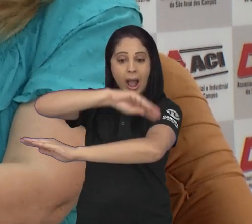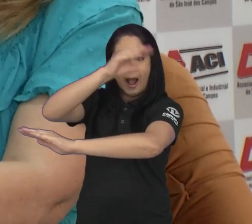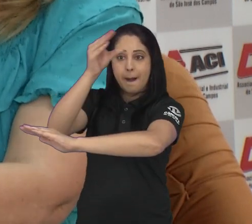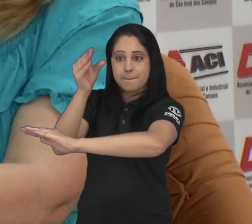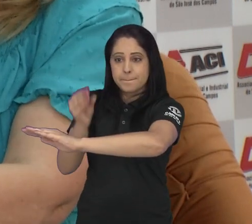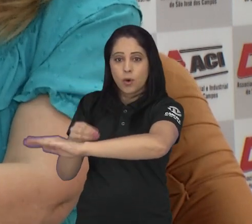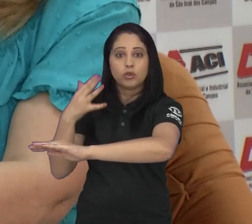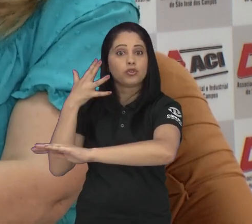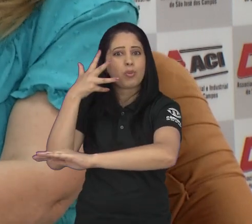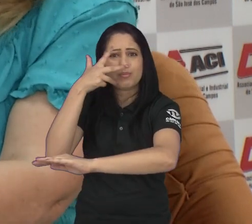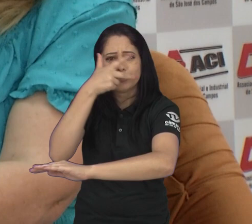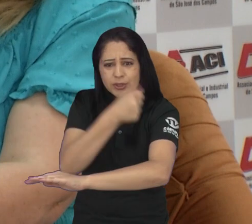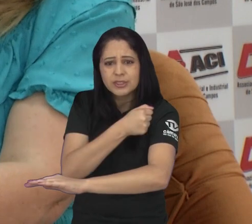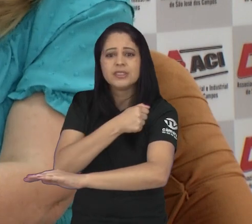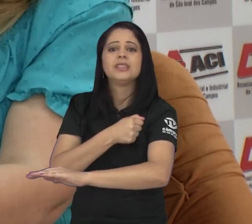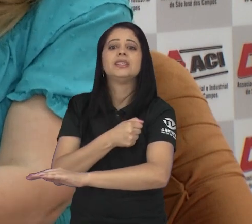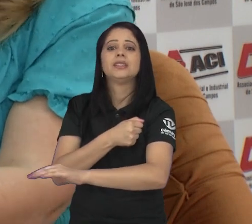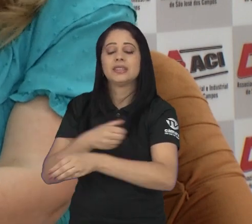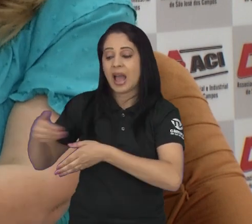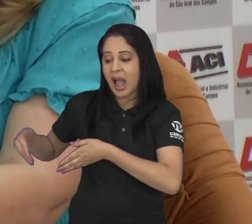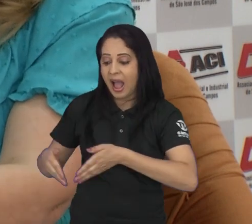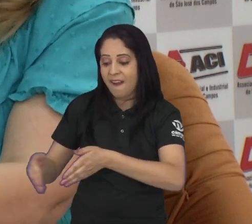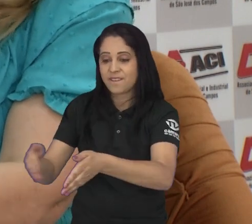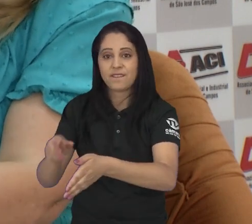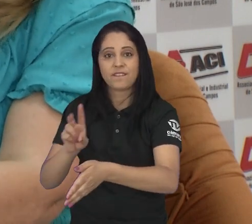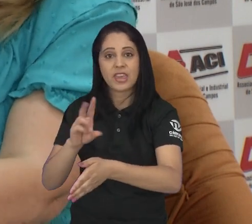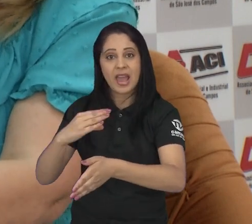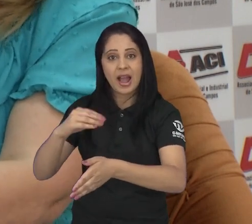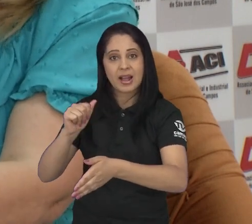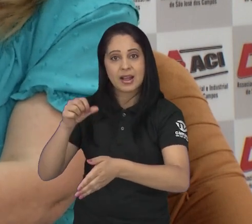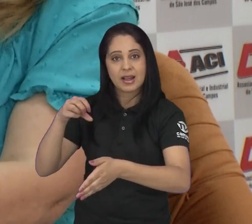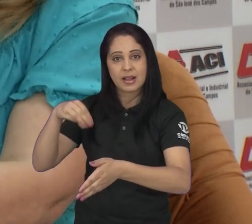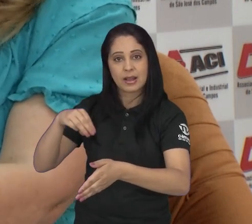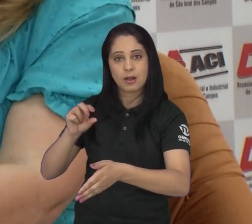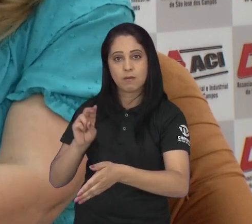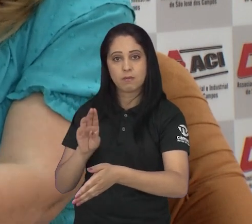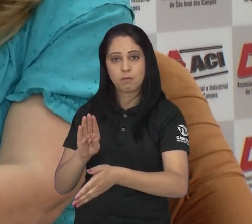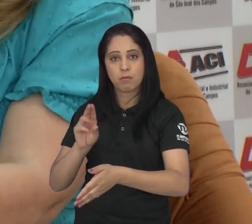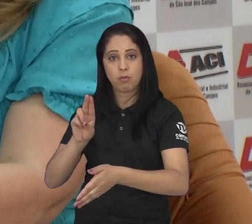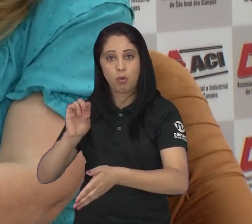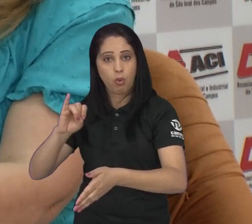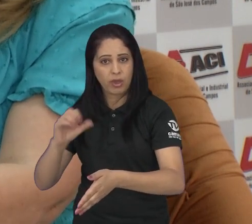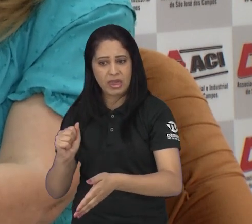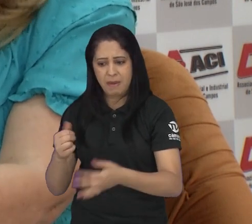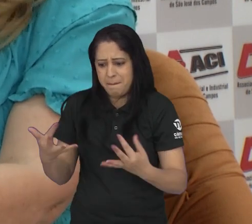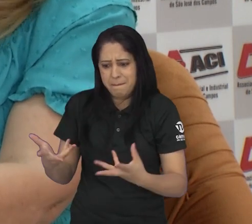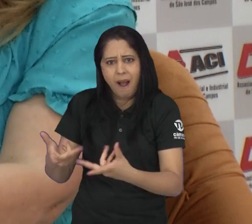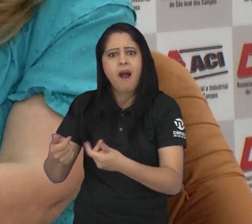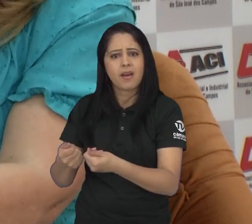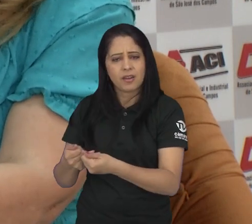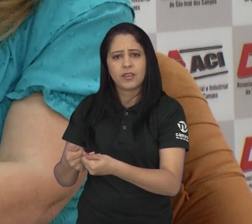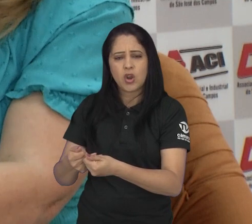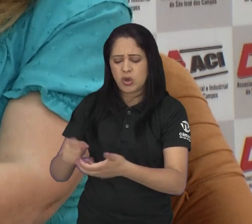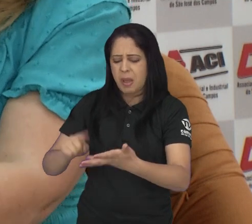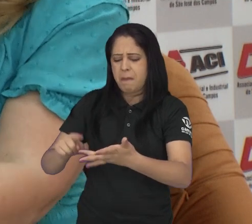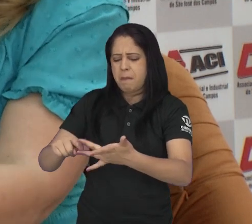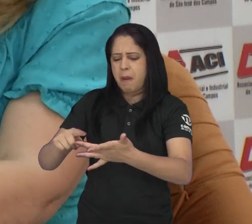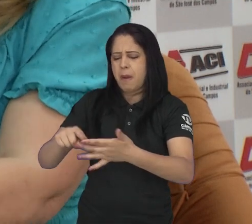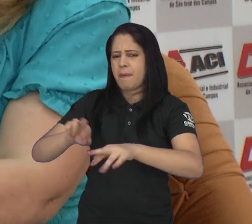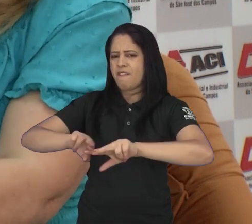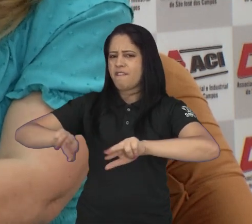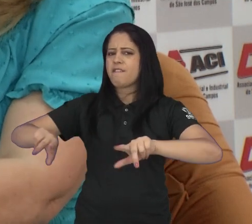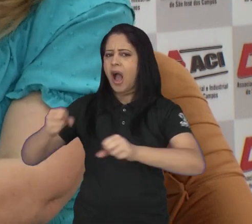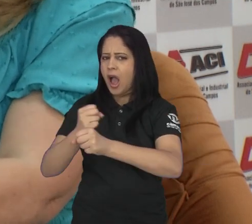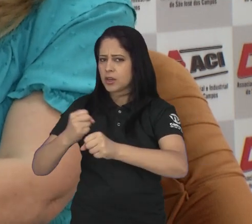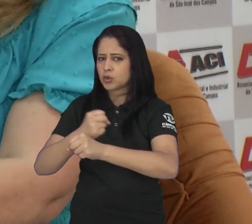pode sair ficou muito bonita o acesso foi muito bom ah via Cambuí ficou excelente inclusive utilizo muita via Cambuí ficou excelente entre